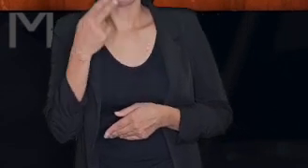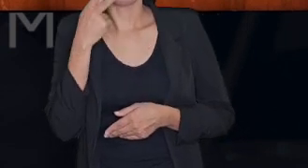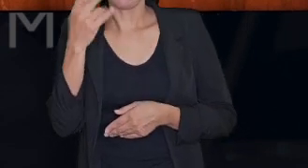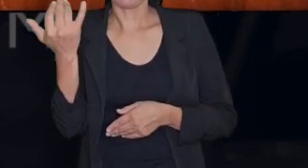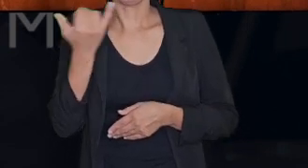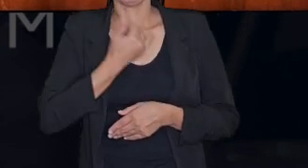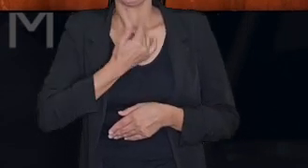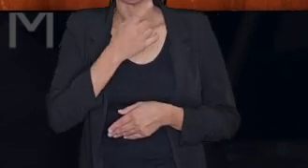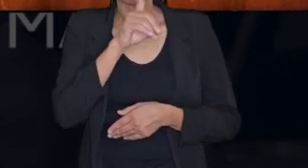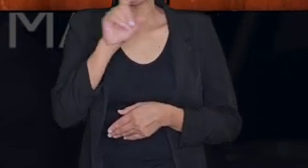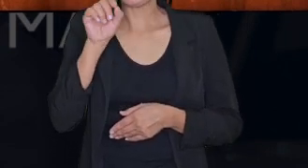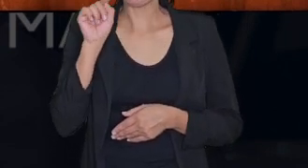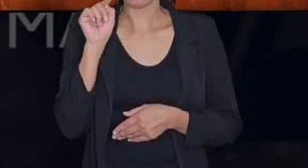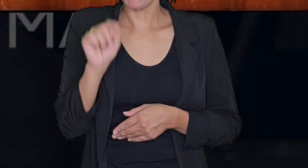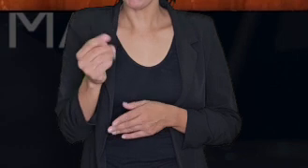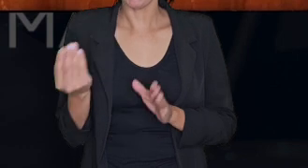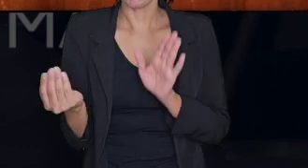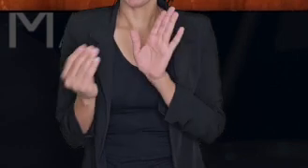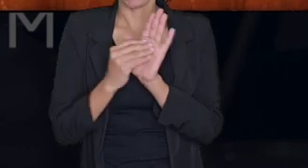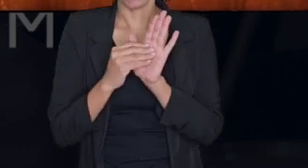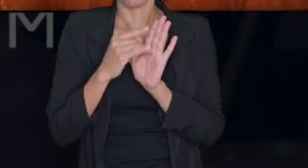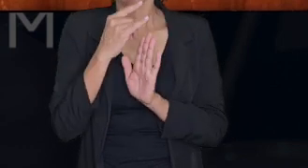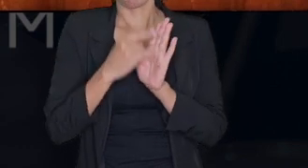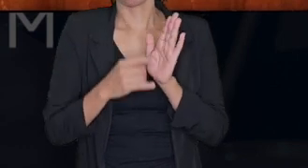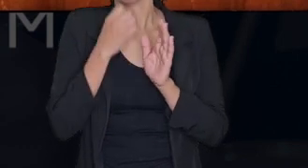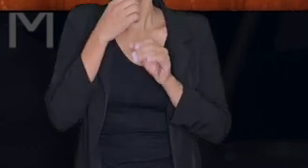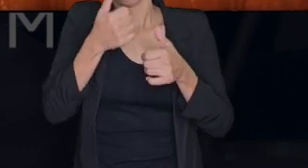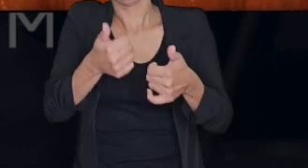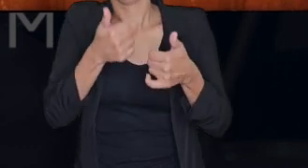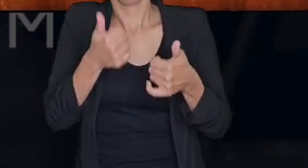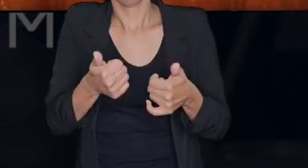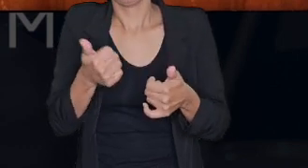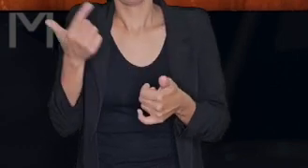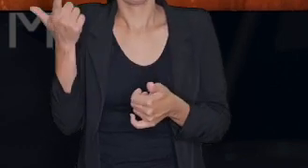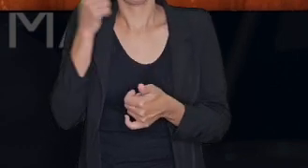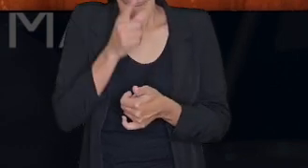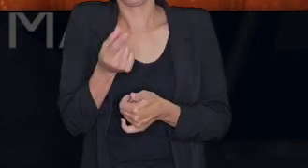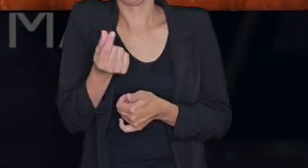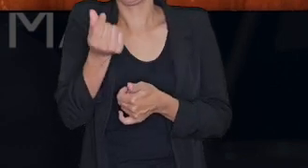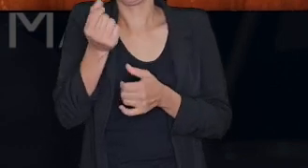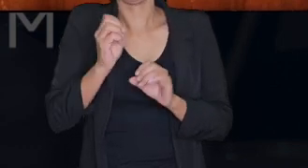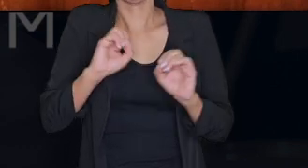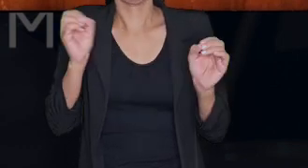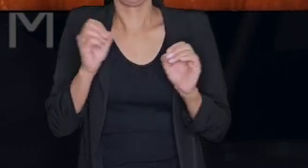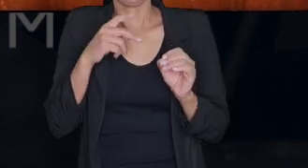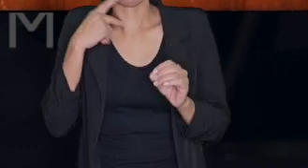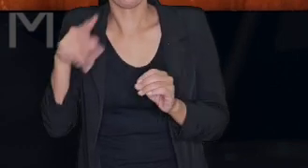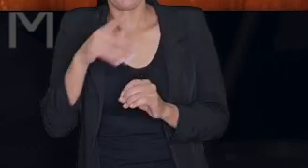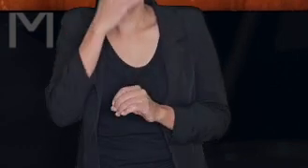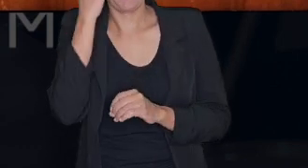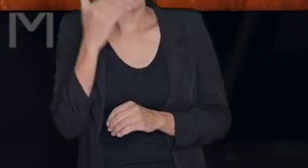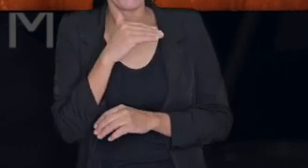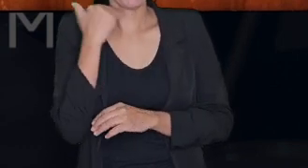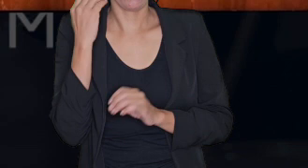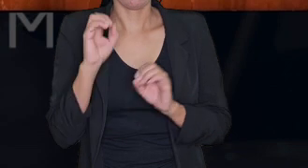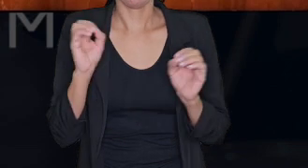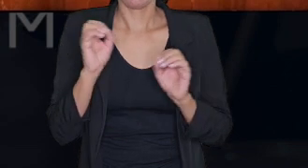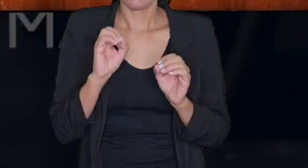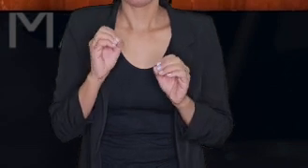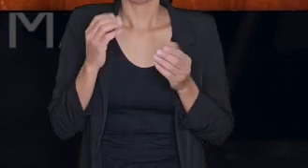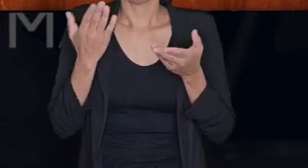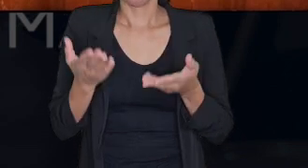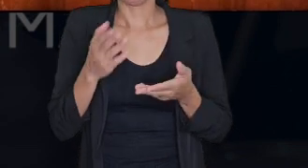valor? Se os herdeiros colocarem que estão recebendo por 100 mil reais, aí tudo bem, não teve ganho de